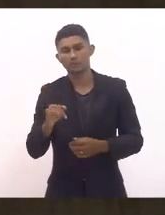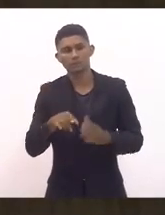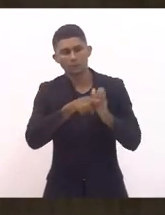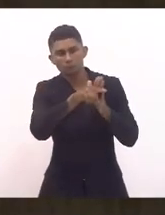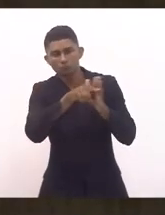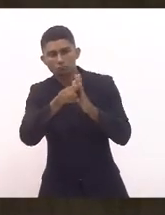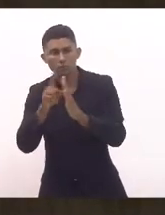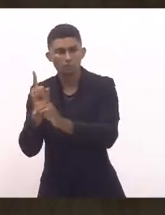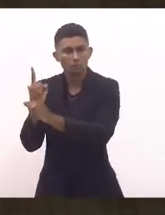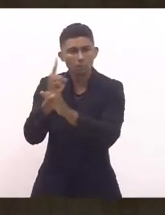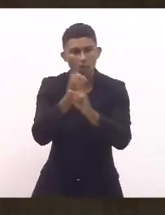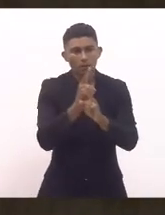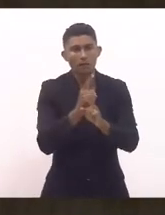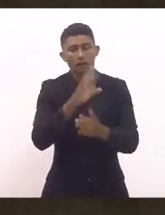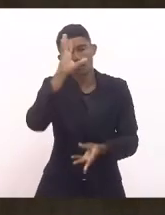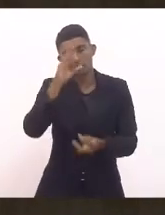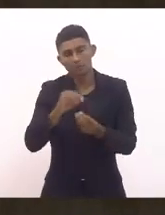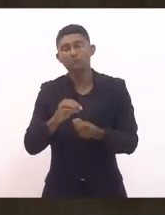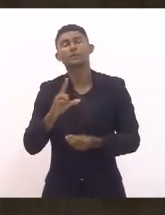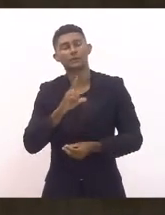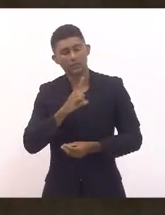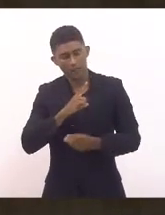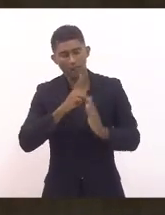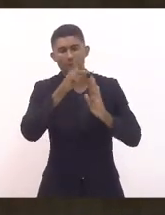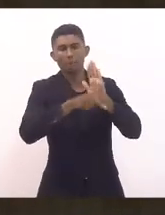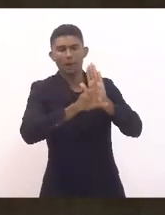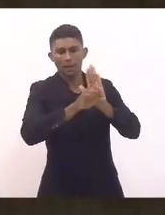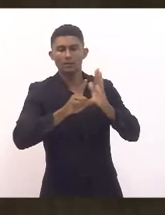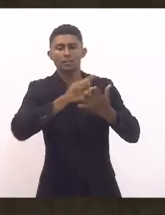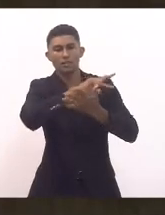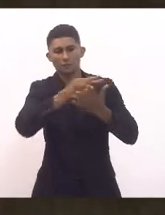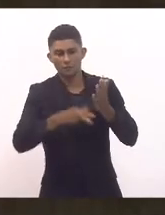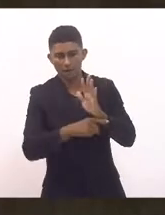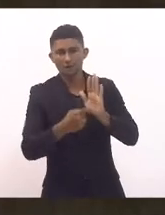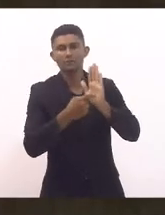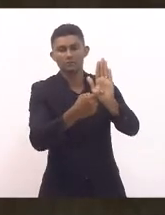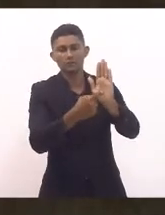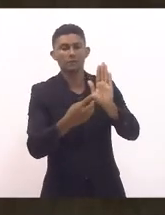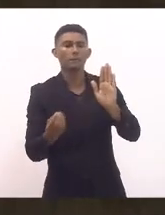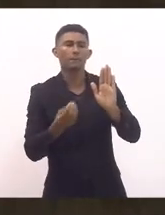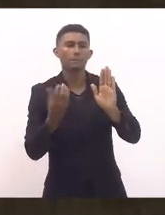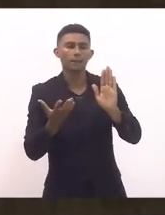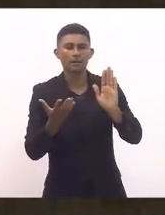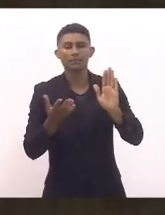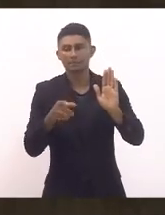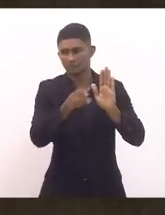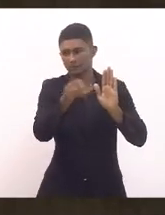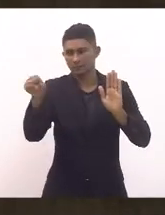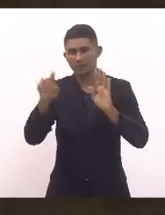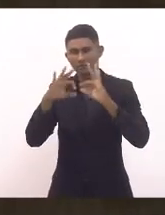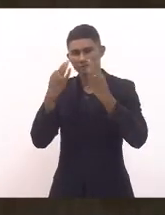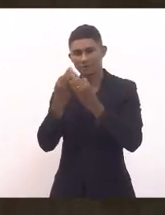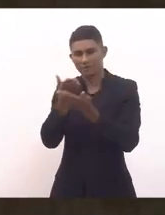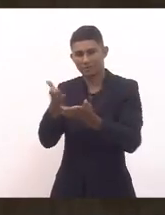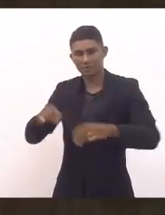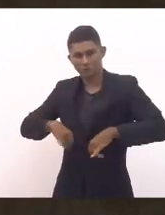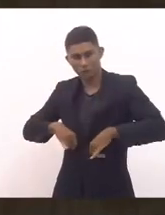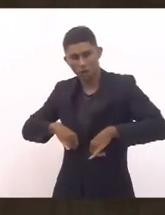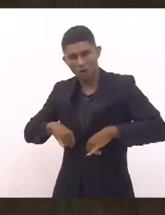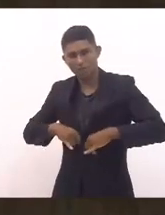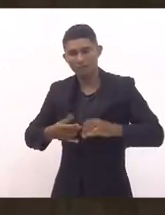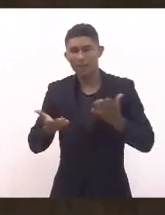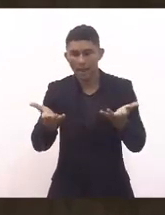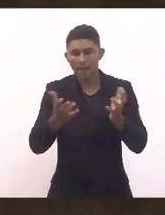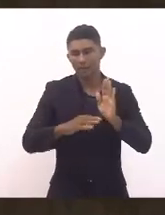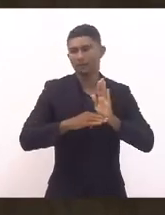uma série de projetos de lei que buscam minimizar a dor dessas famílias e aprimorar